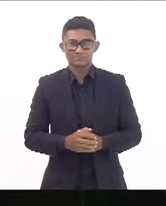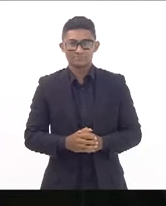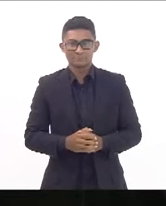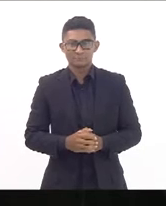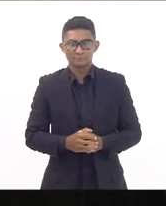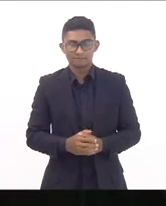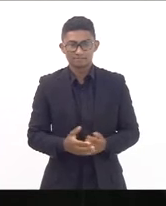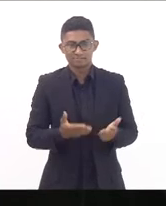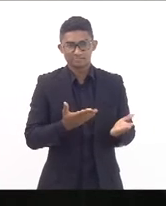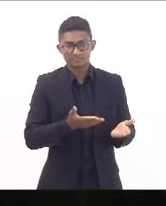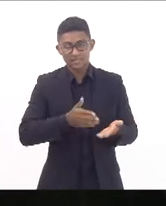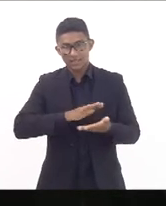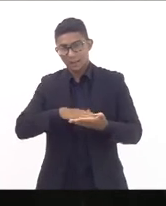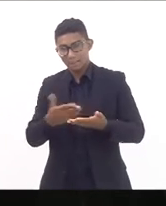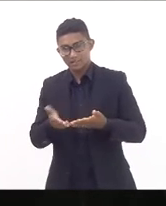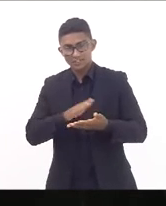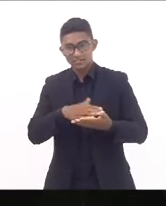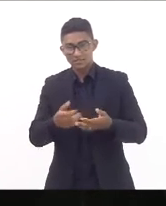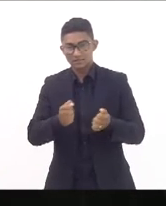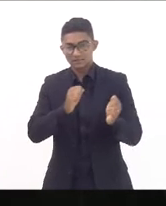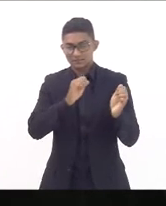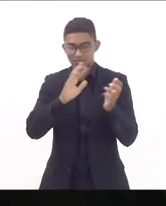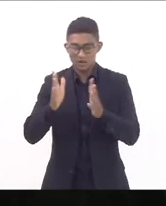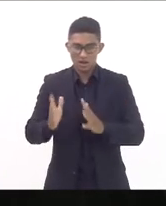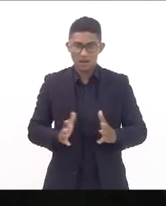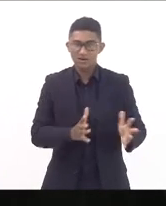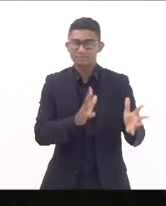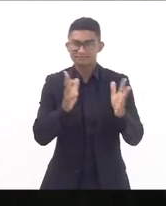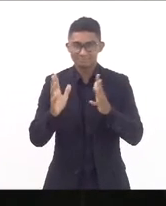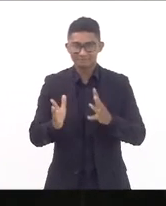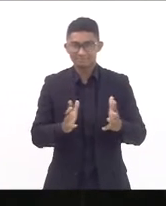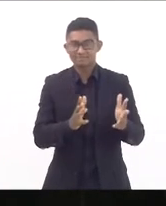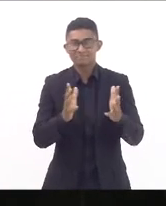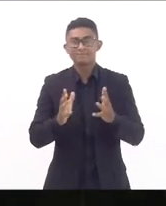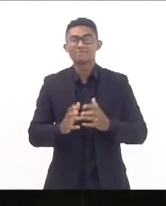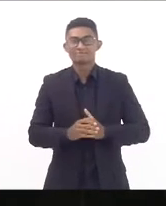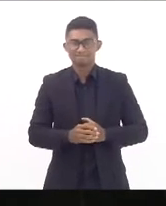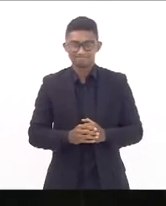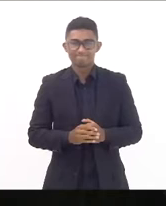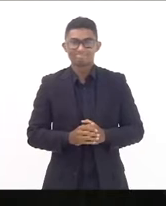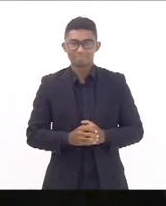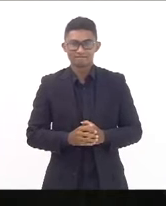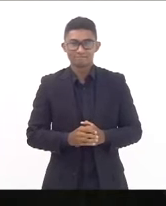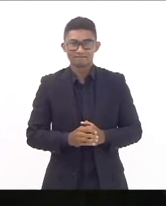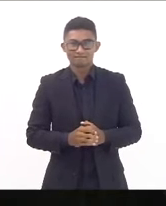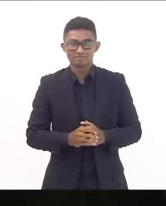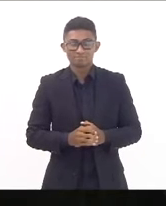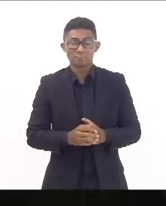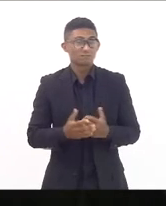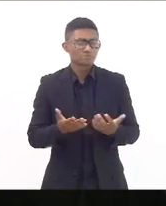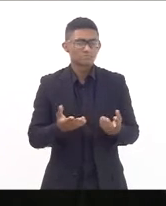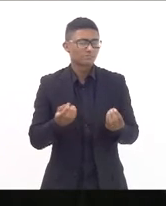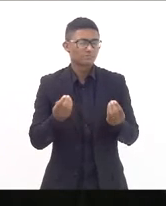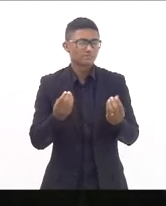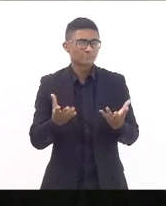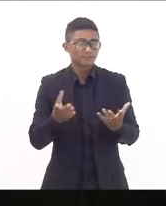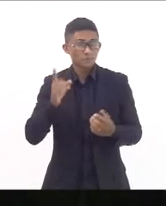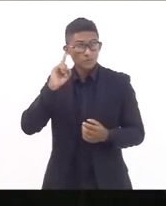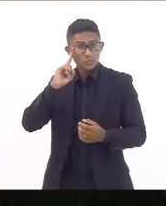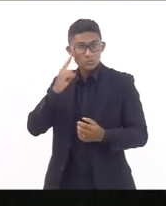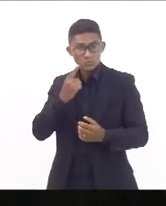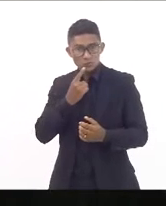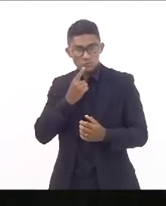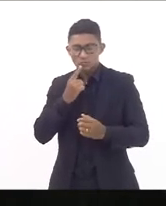senhor intérprete da linguagem de Libra, que leva a